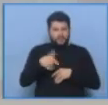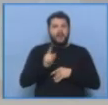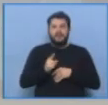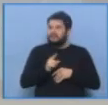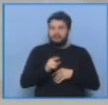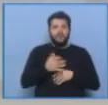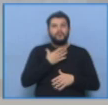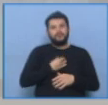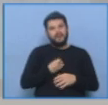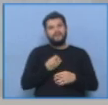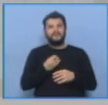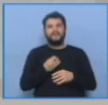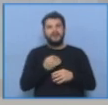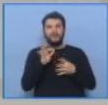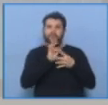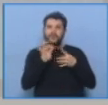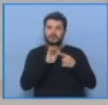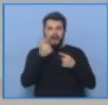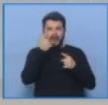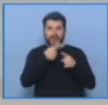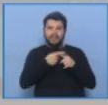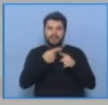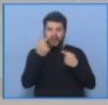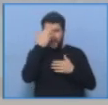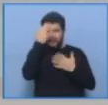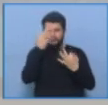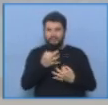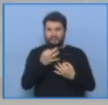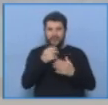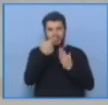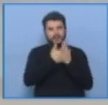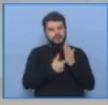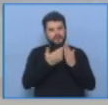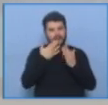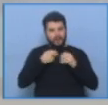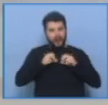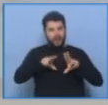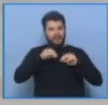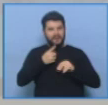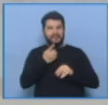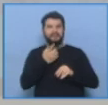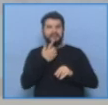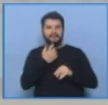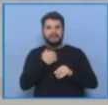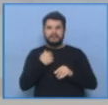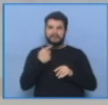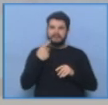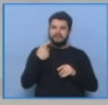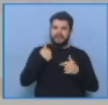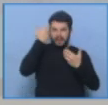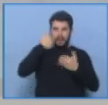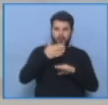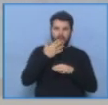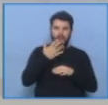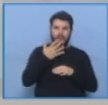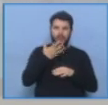Eu gostava de qualquer forma pegar aqui num aspecto que me acho interessante. Este texto cura-nos também da tentação da vitimização. É uma das leituras